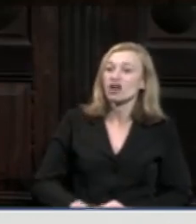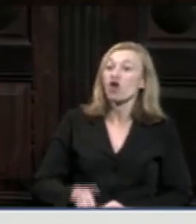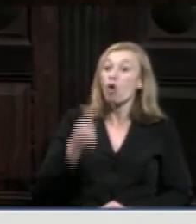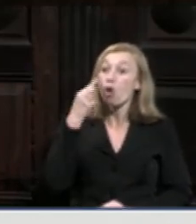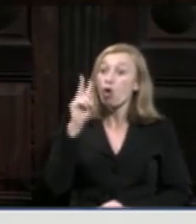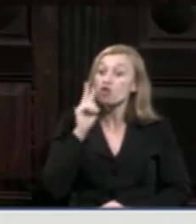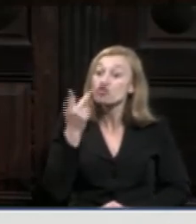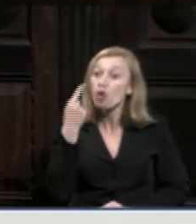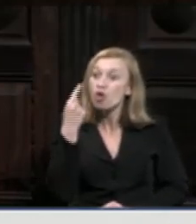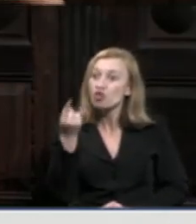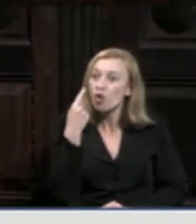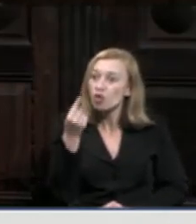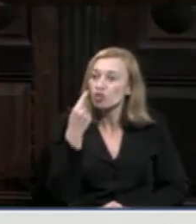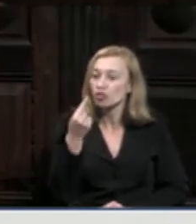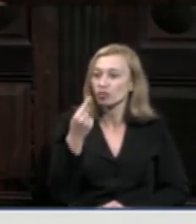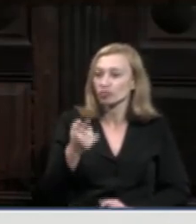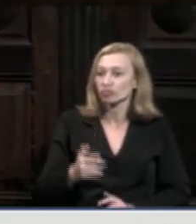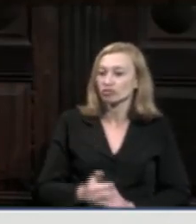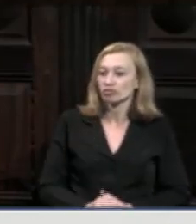olho olhando no olho.